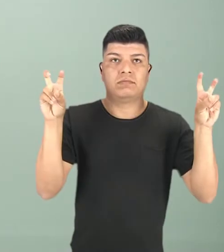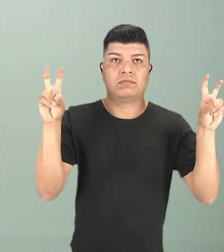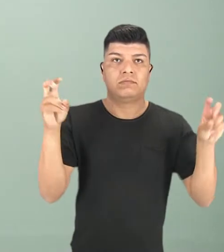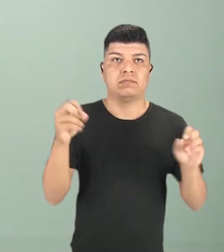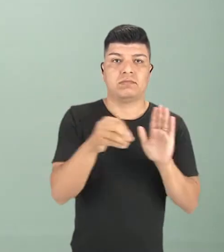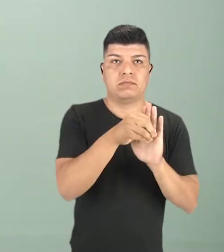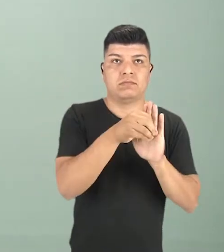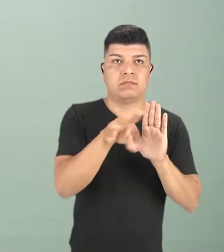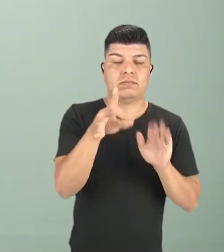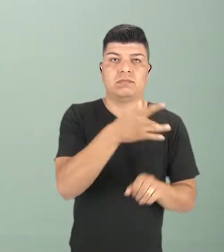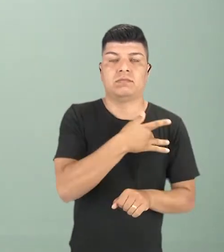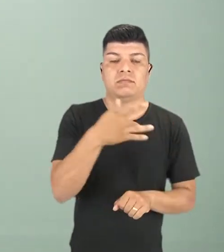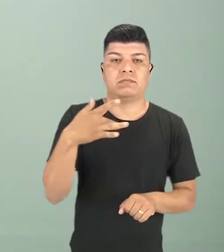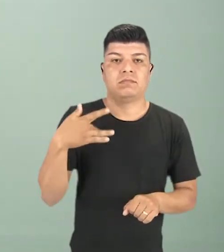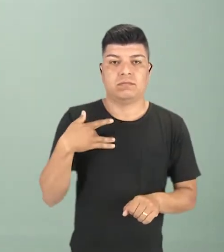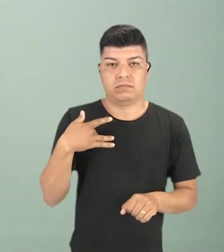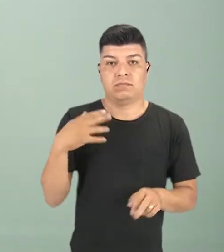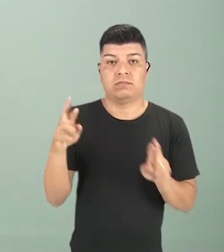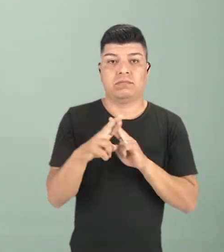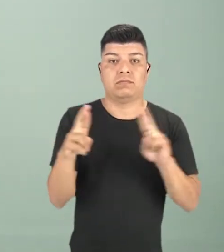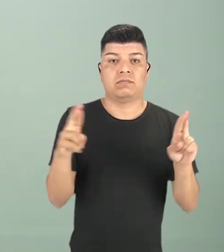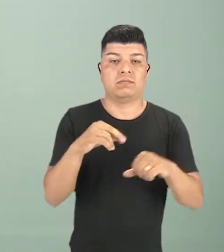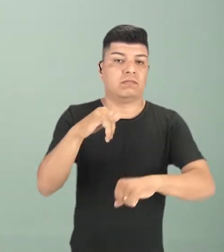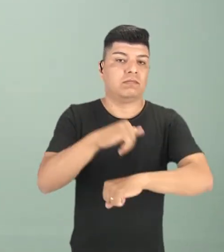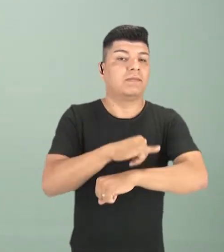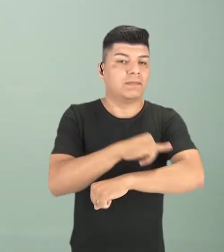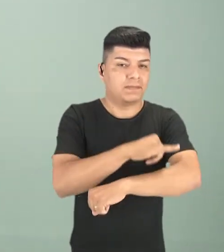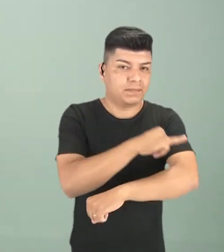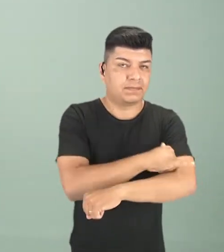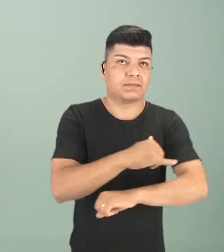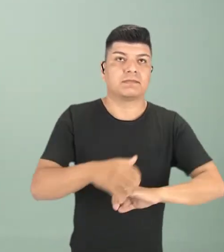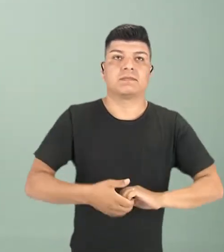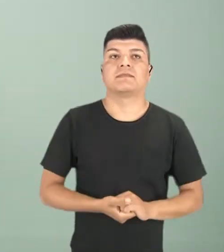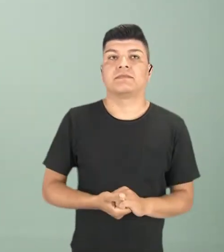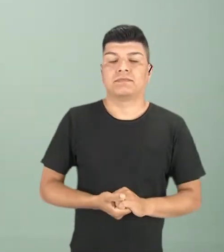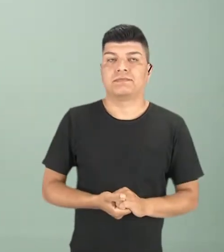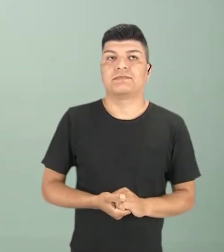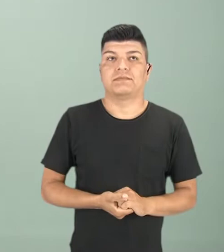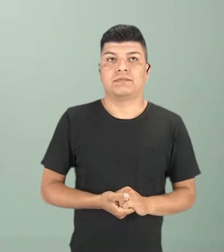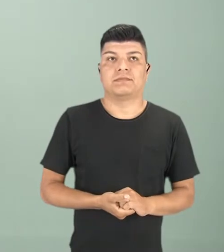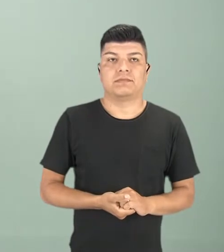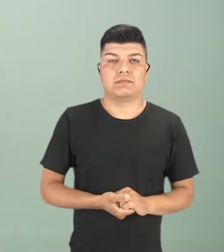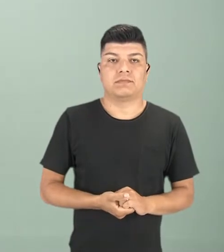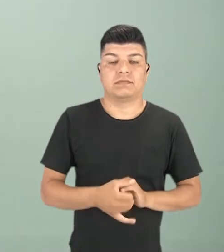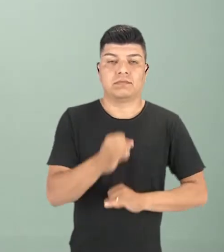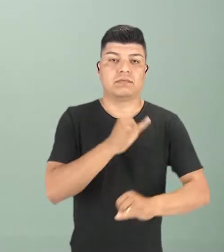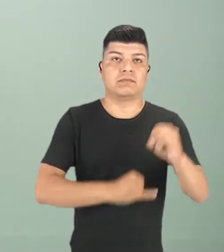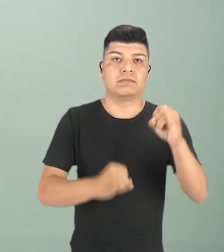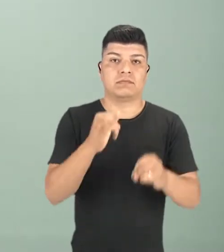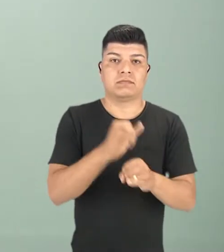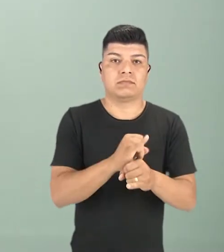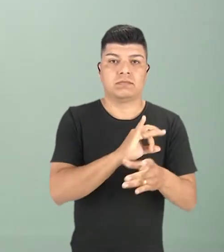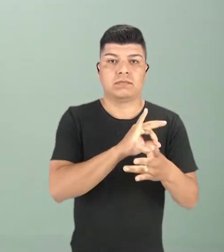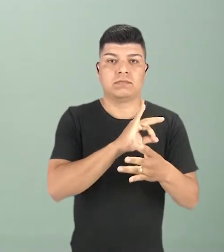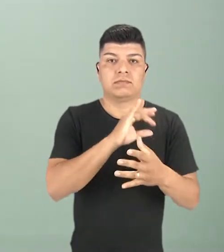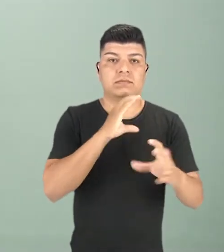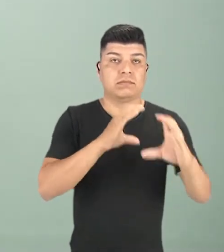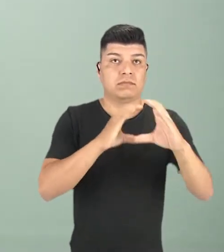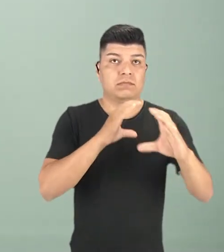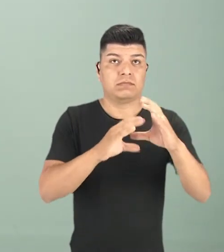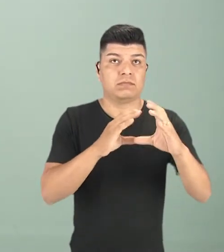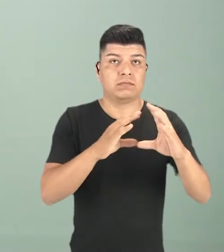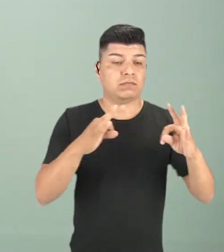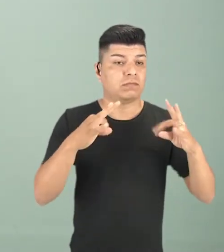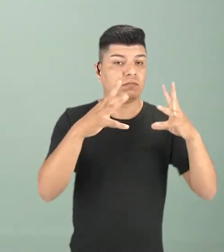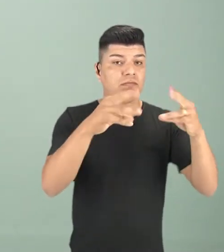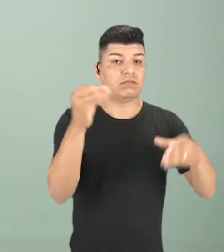e saúde relacionado com a obesidade. Tá? A internet e os meios de comunicação estão